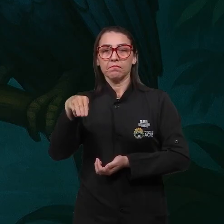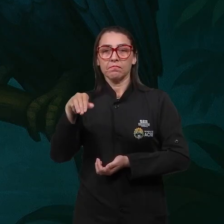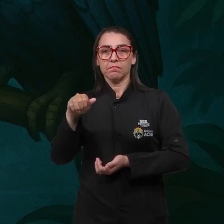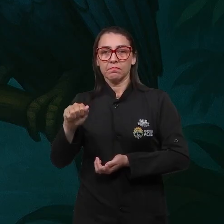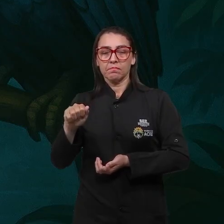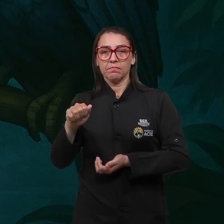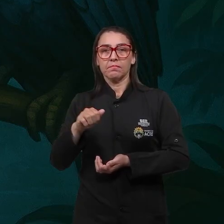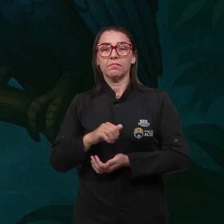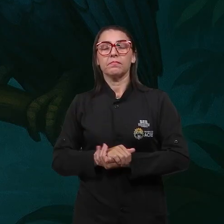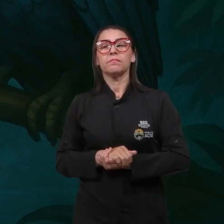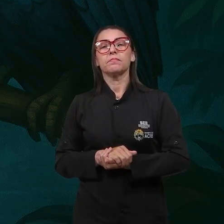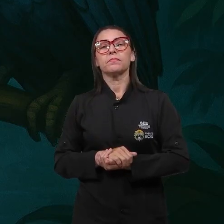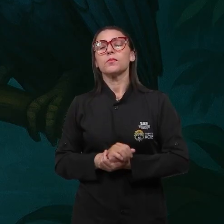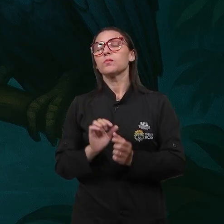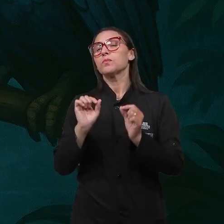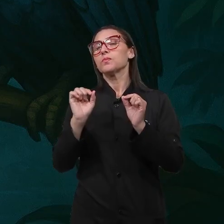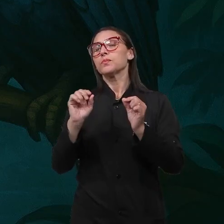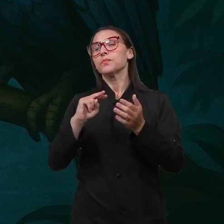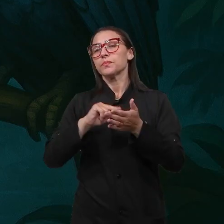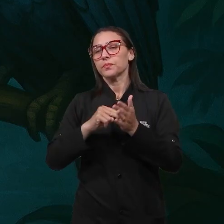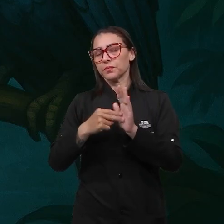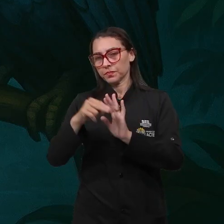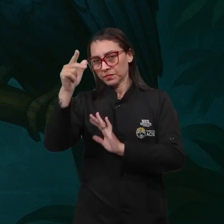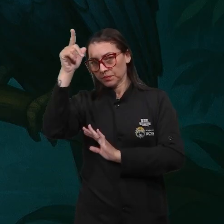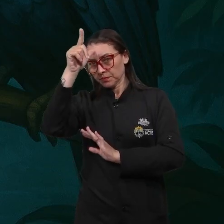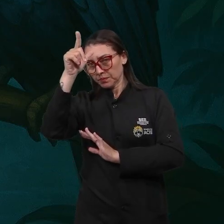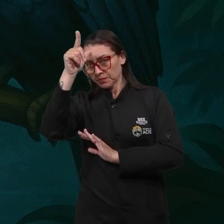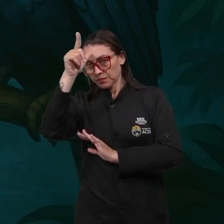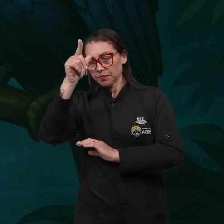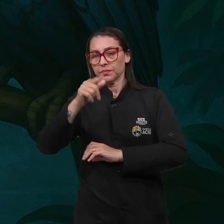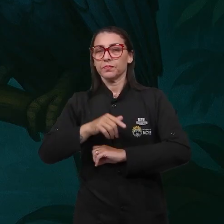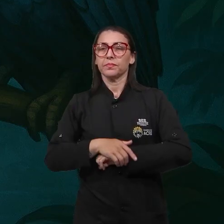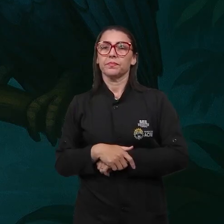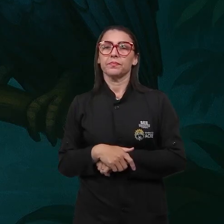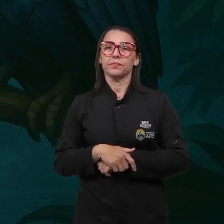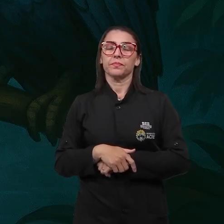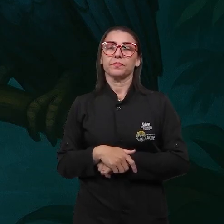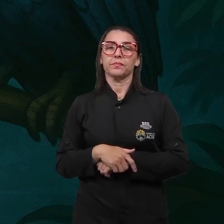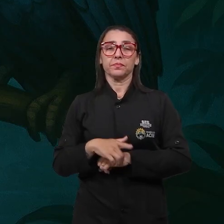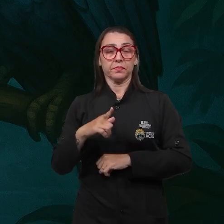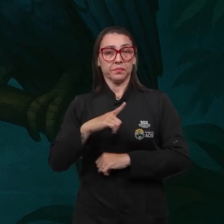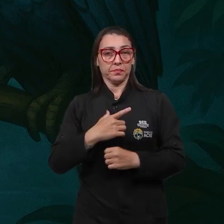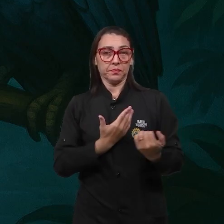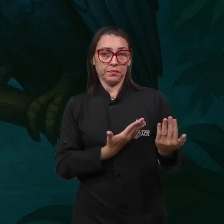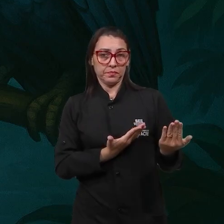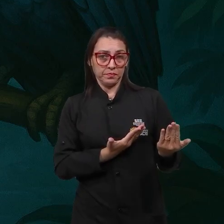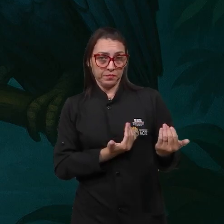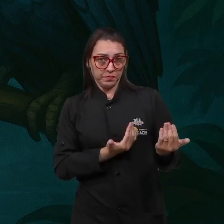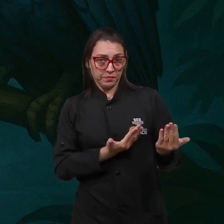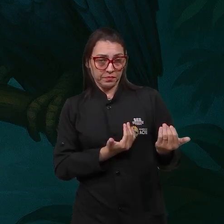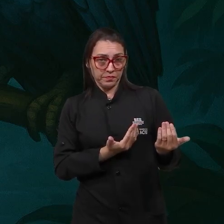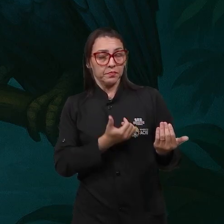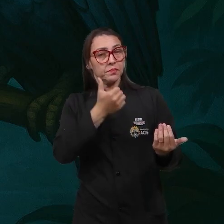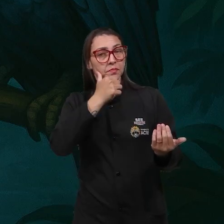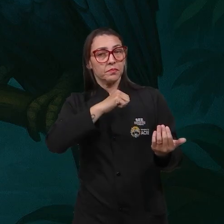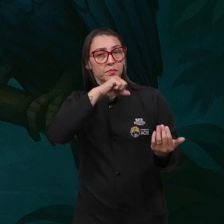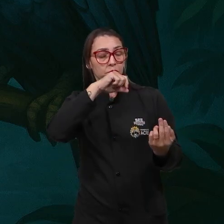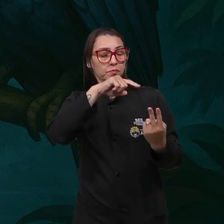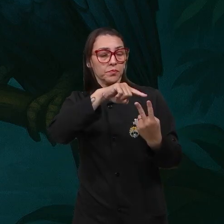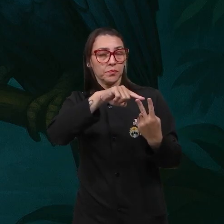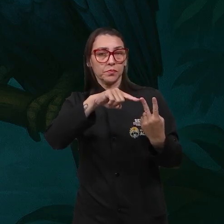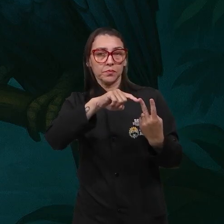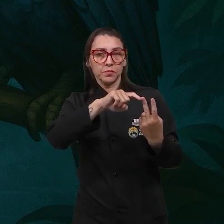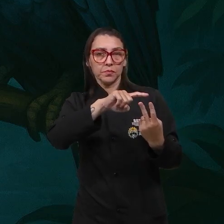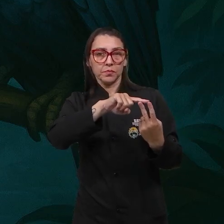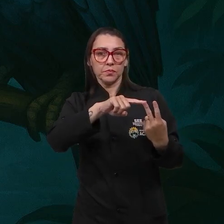Ayamamá, né? Então, o que é que diz a lenda? Diz que havia uma jovem, né? Uma jovem que era mãe de 2